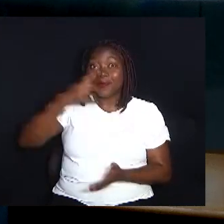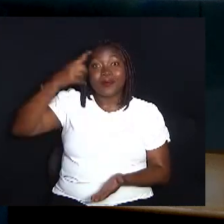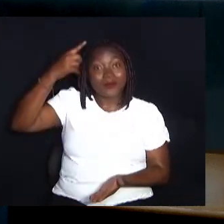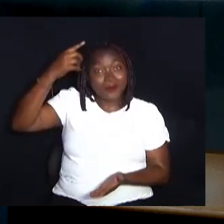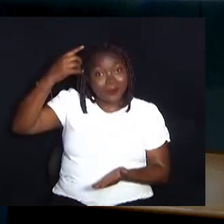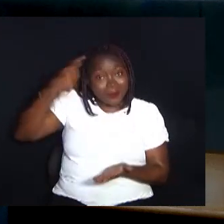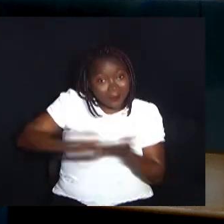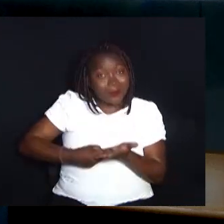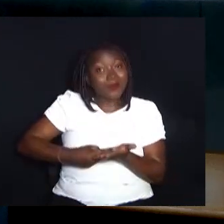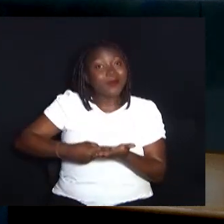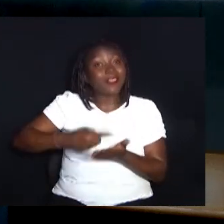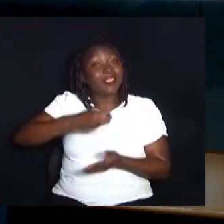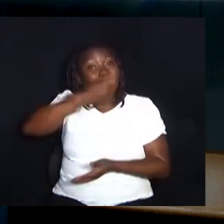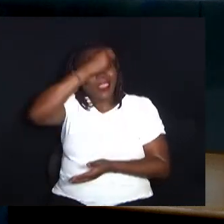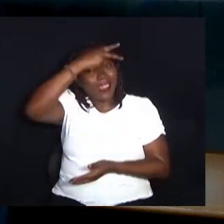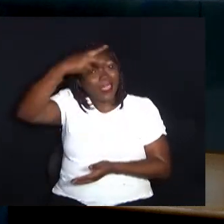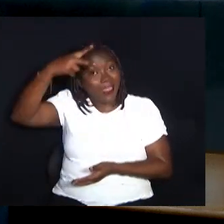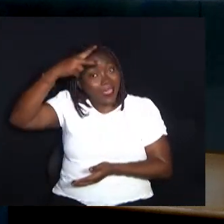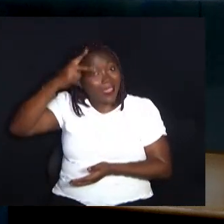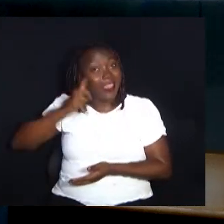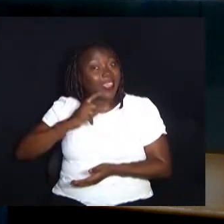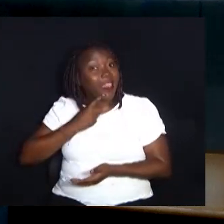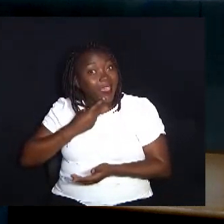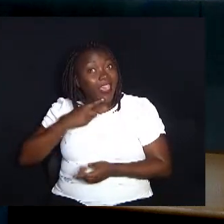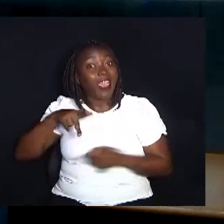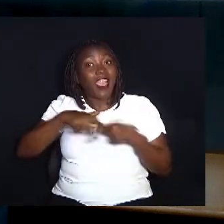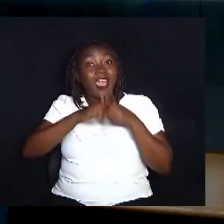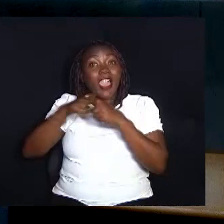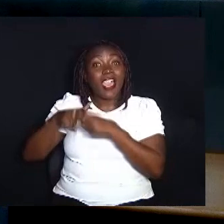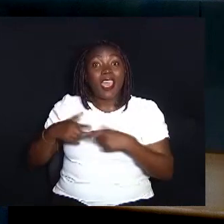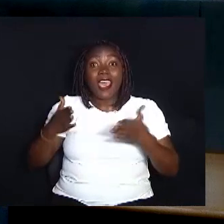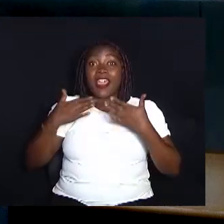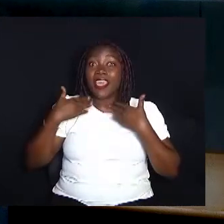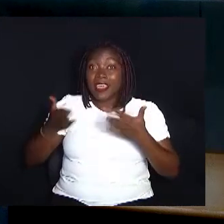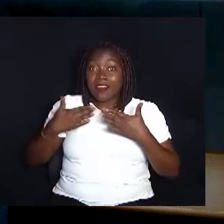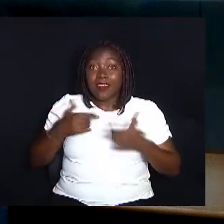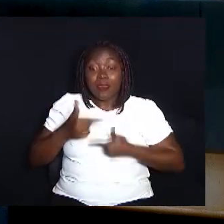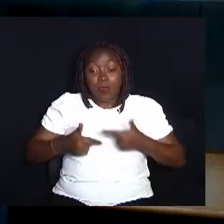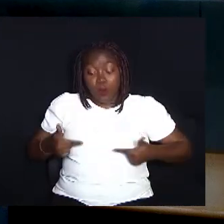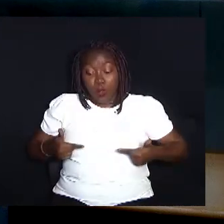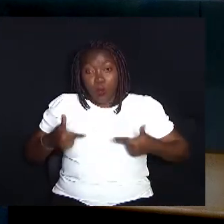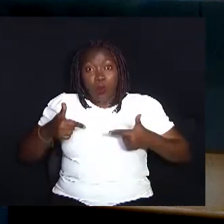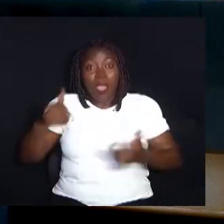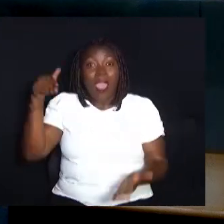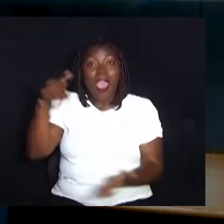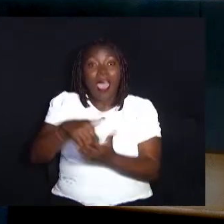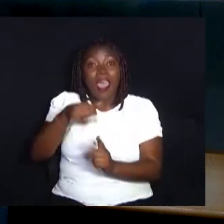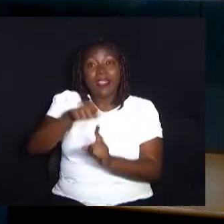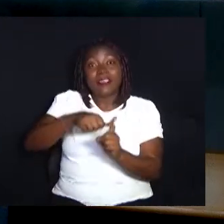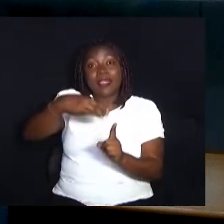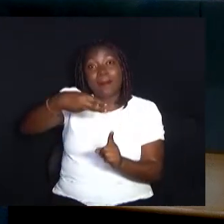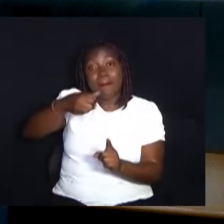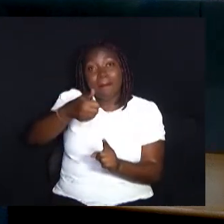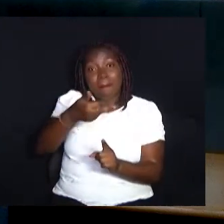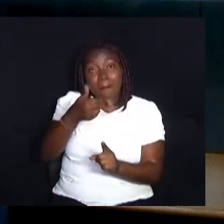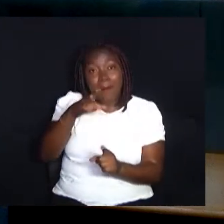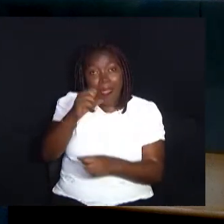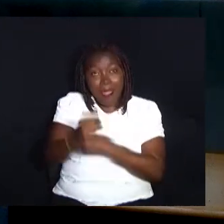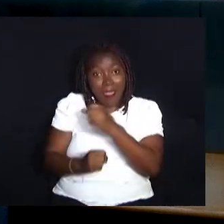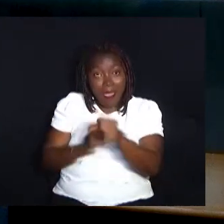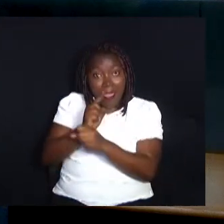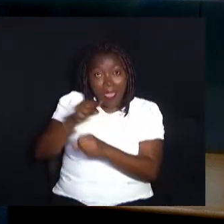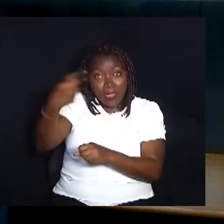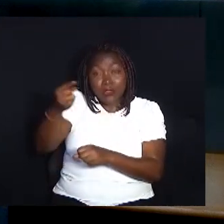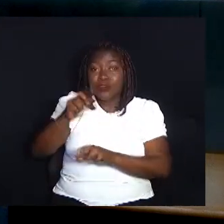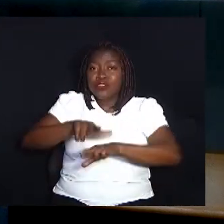lançada oficialmente pela prefeitura de Campinas a operação verão vai mobilizar Até março de 2024